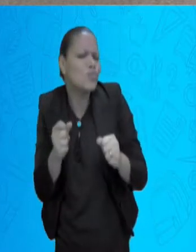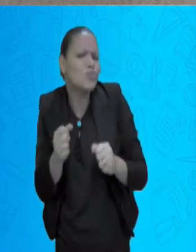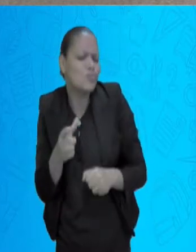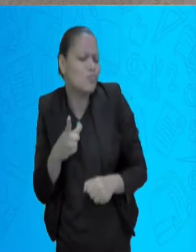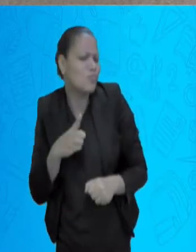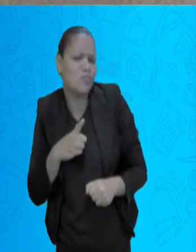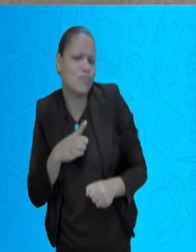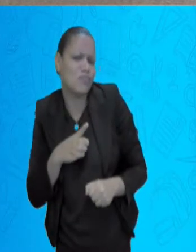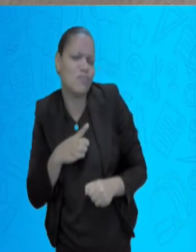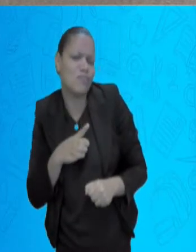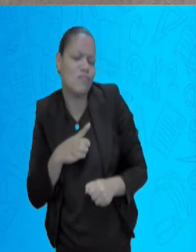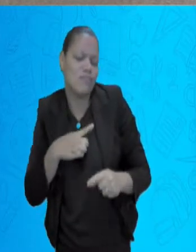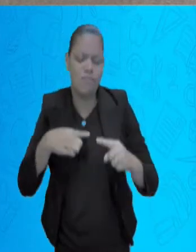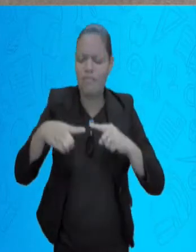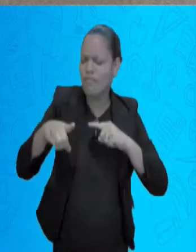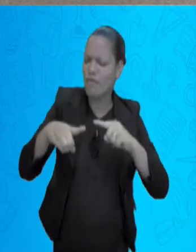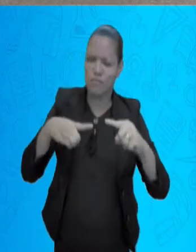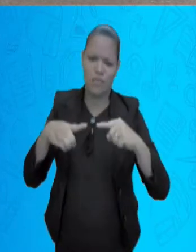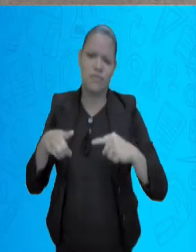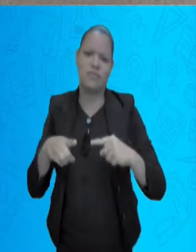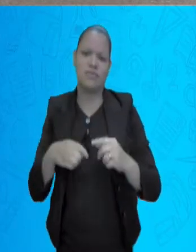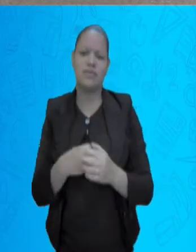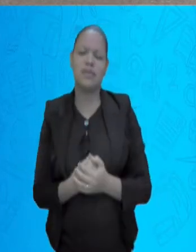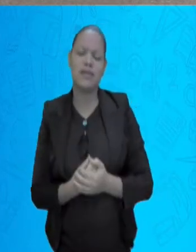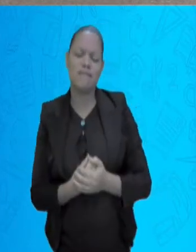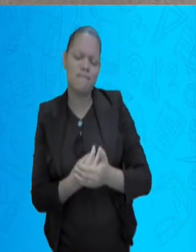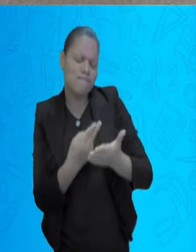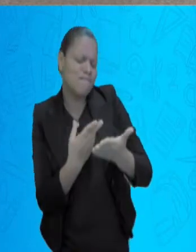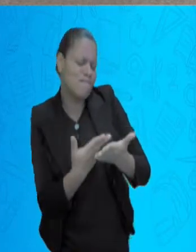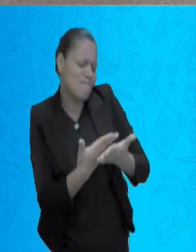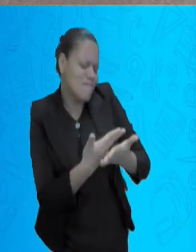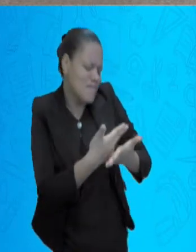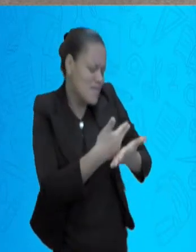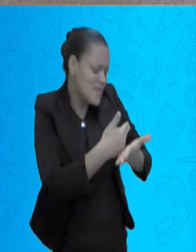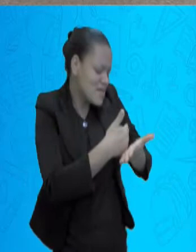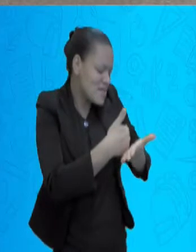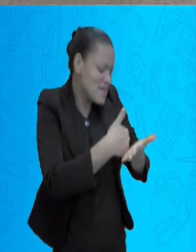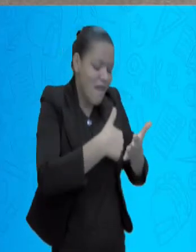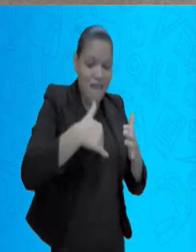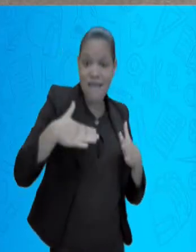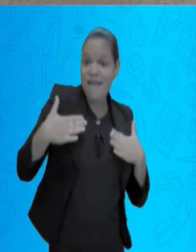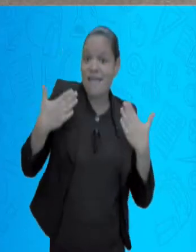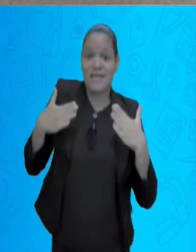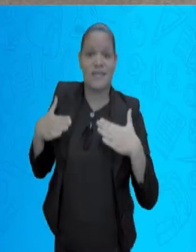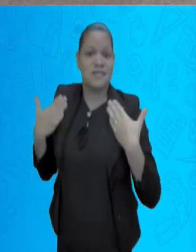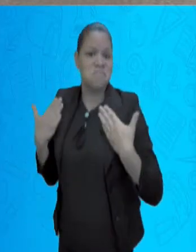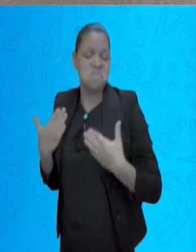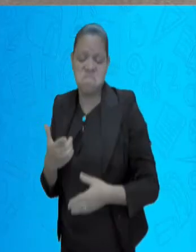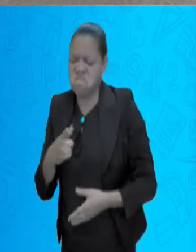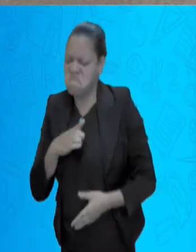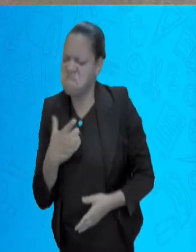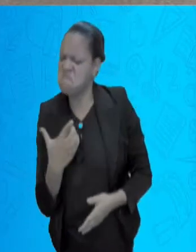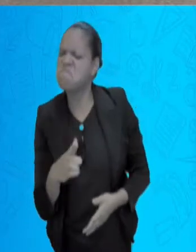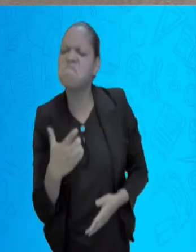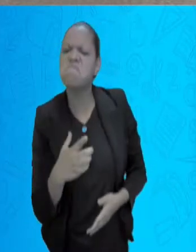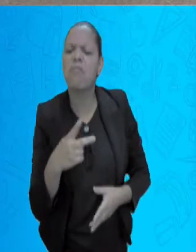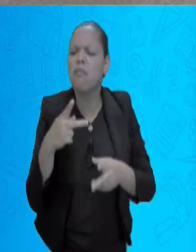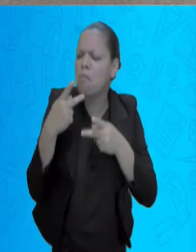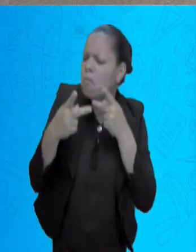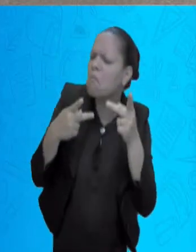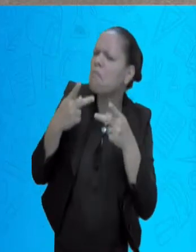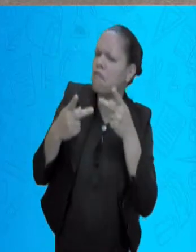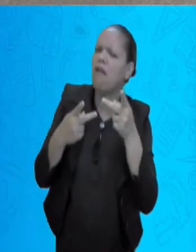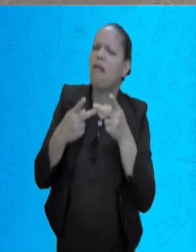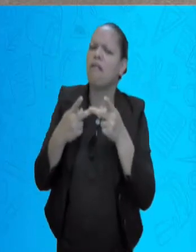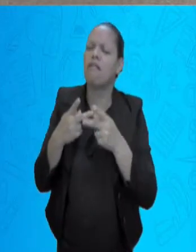animais que não existe fala, existe somente a atuação dos personagens e o fundo